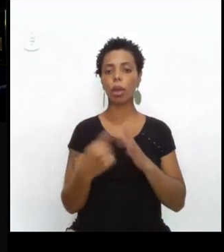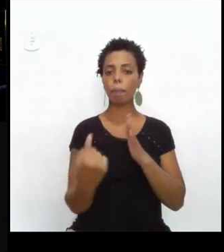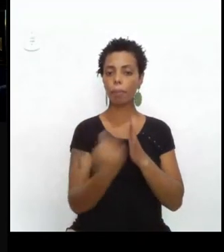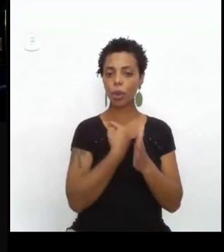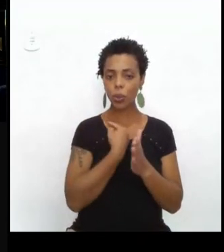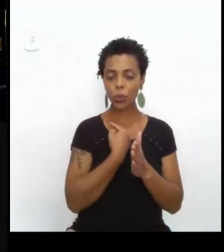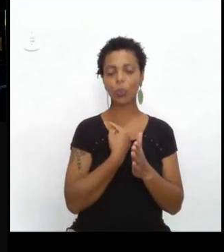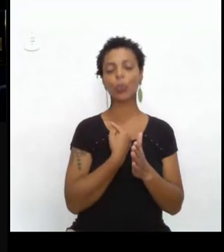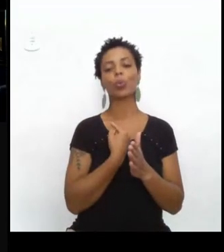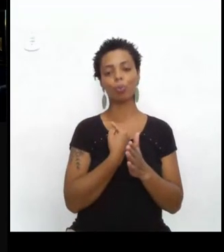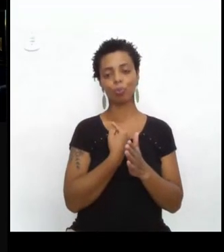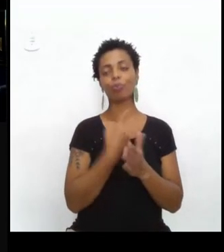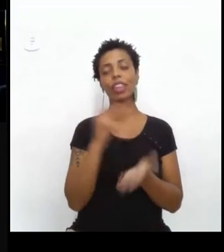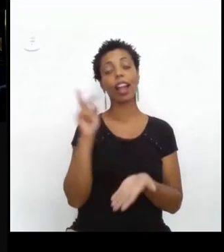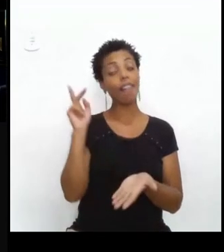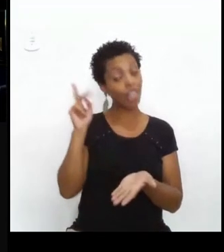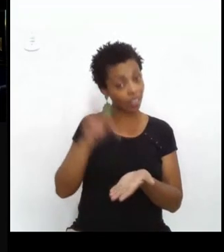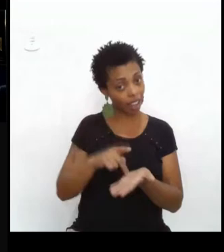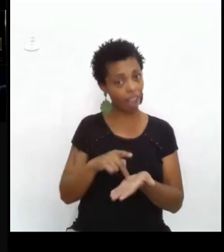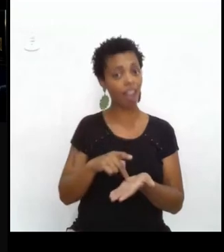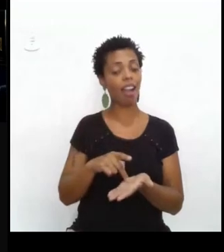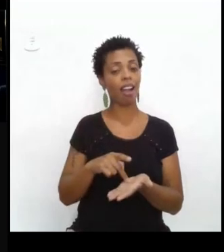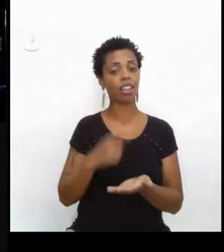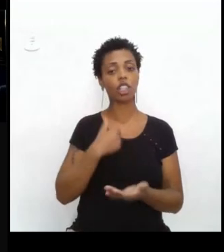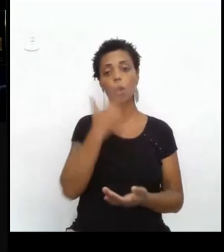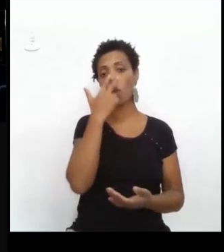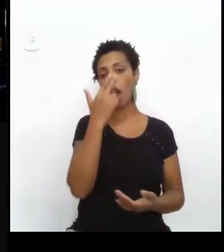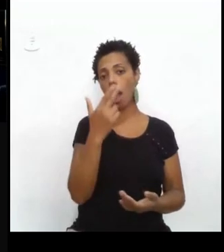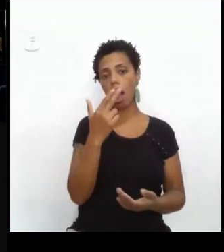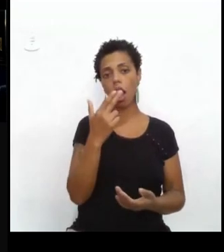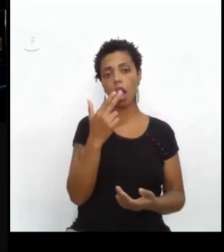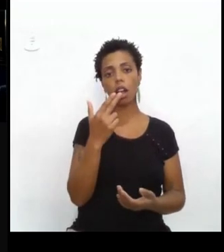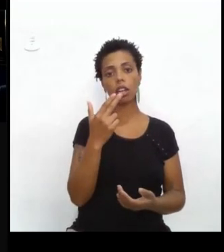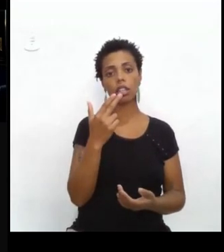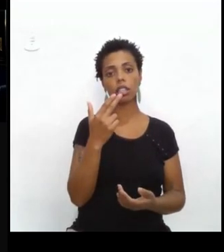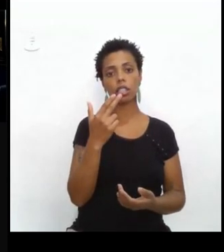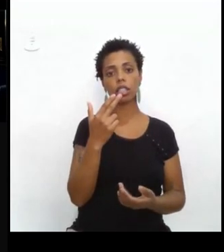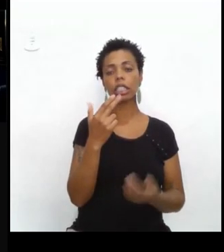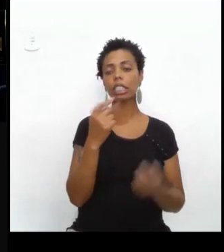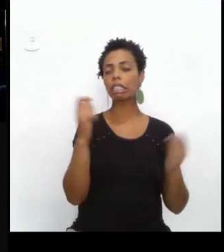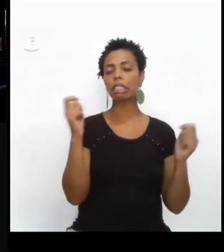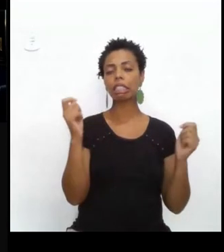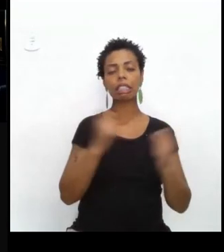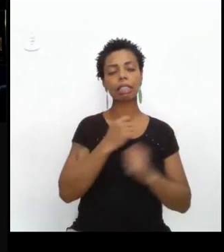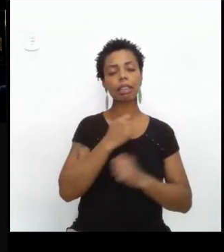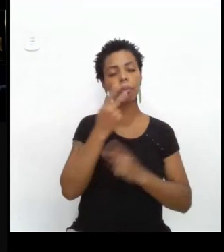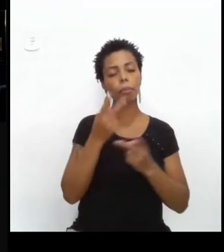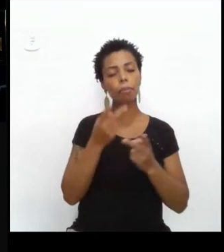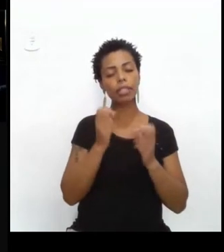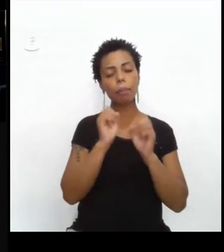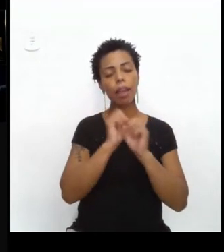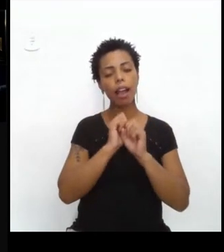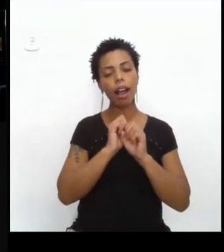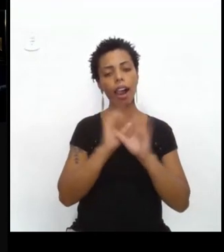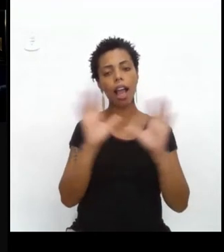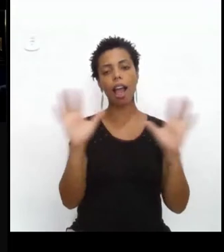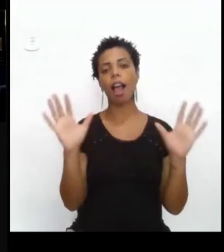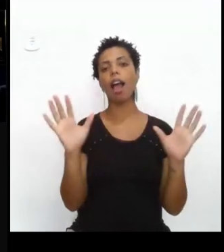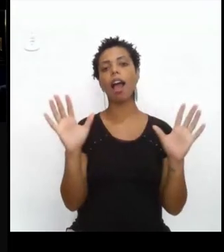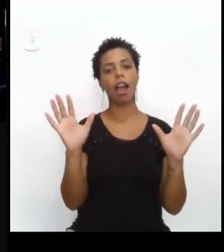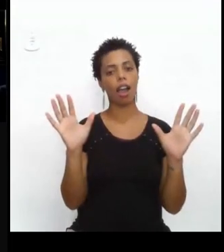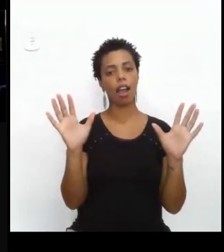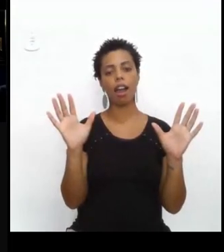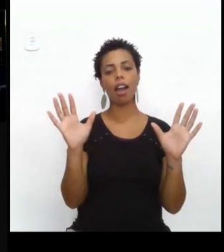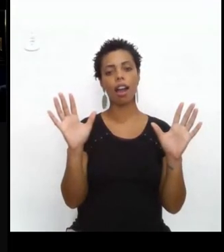se despediu que é é sabidamente é bom e muito muito para ter essa tenciono entrar